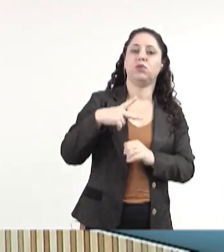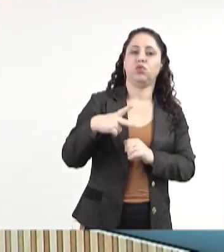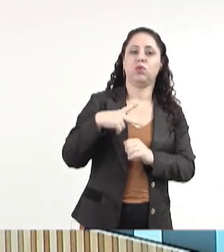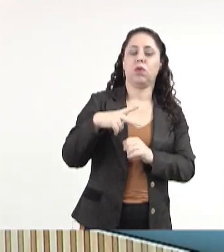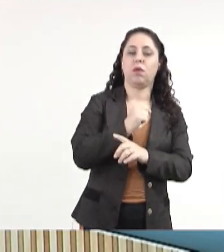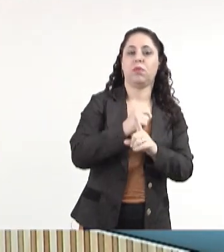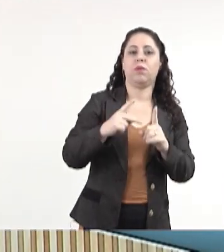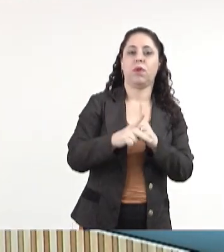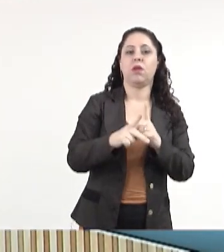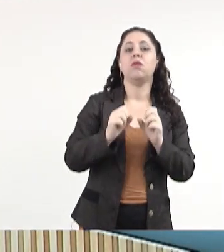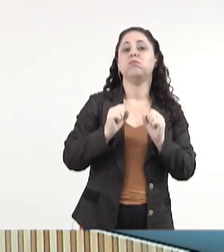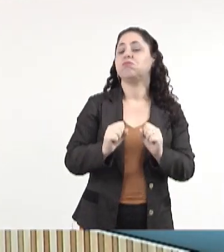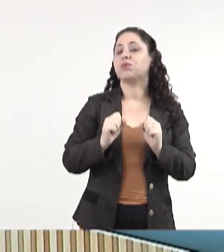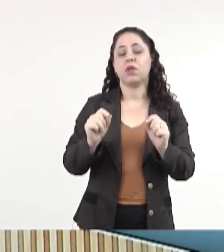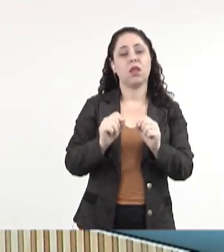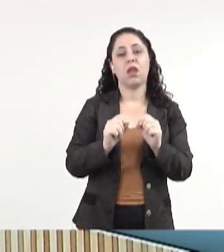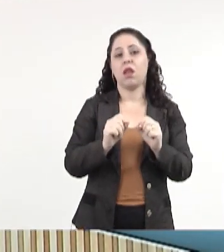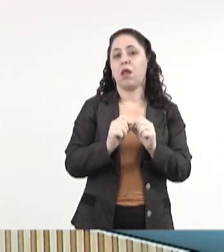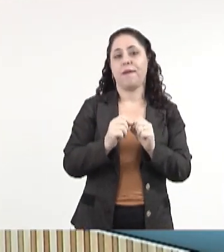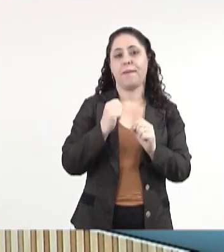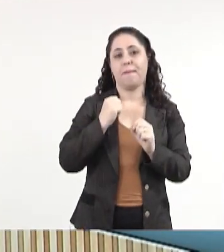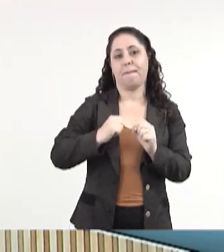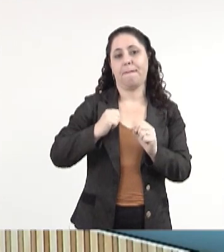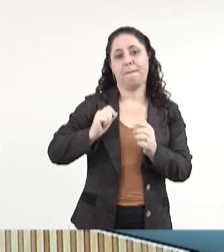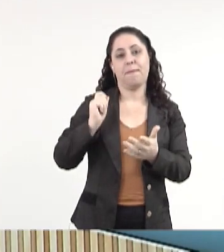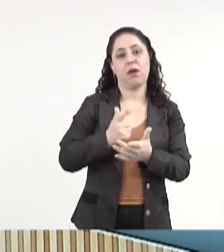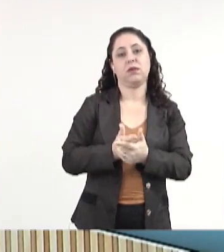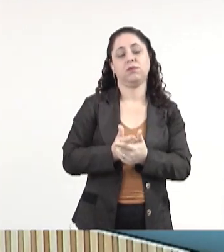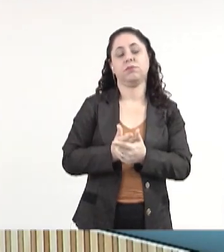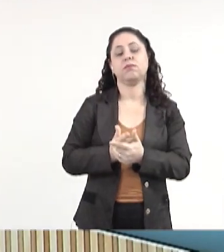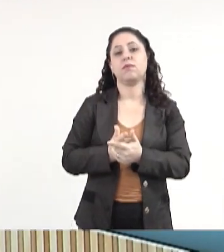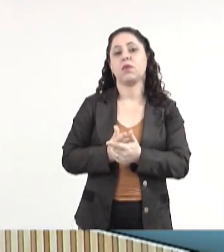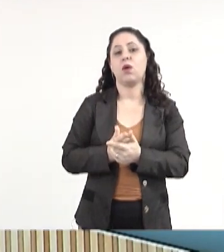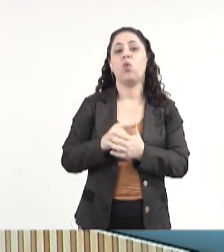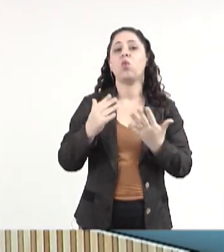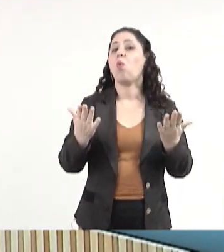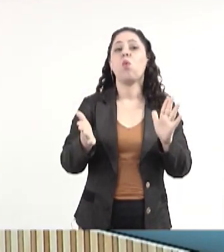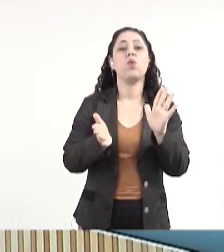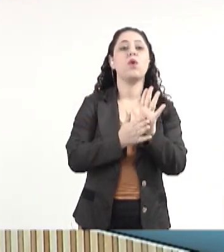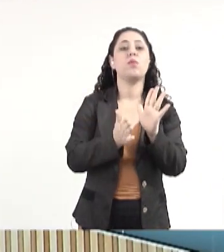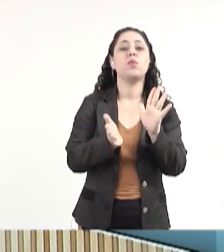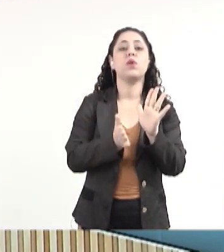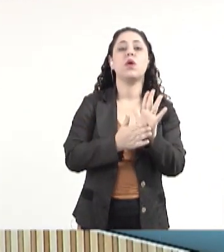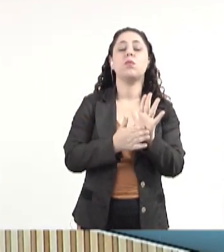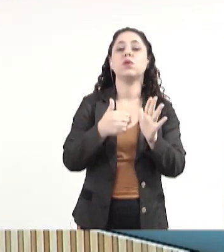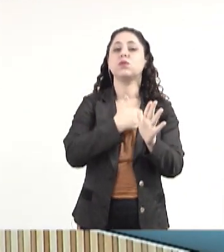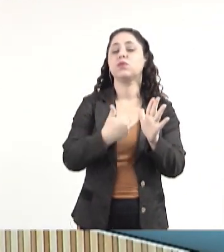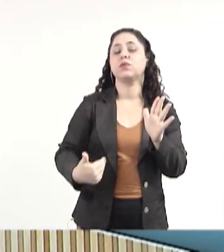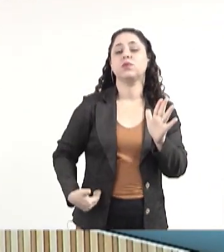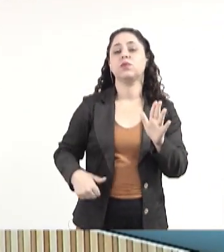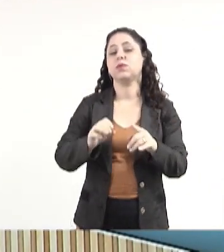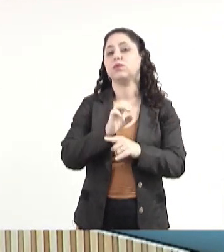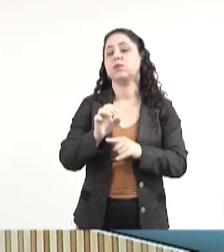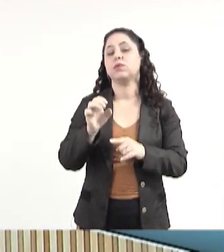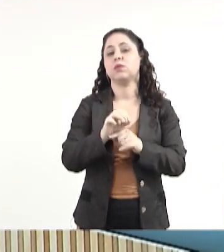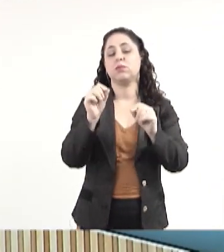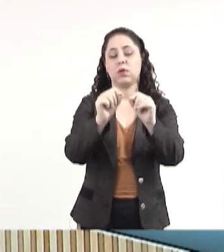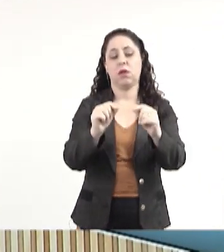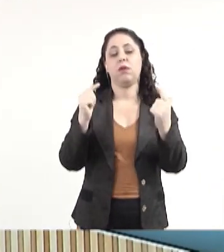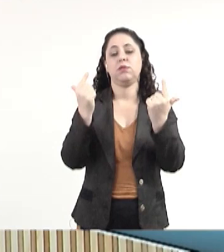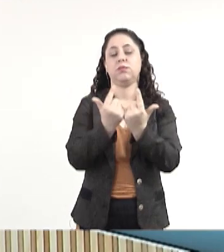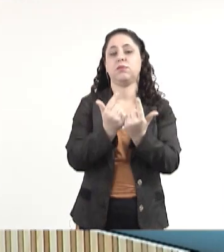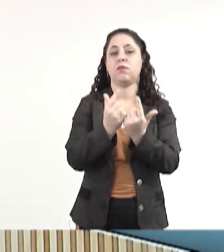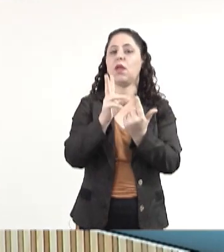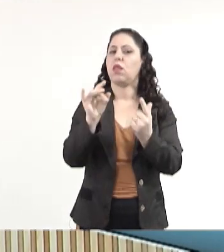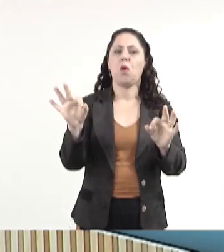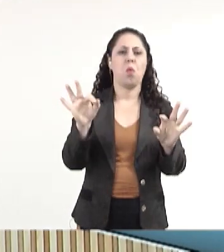Previdência pudessem conceder esse auxílio. Então, qual foi a proposta do governo do Estado aqui para a Assembleia